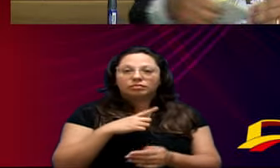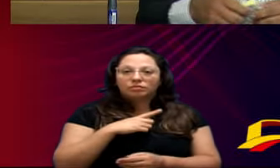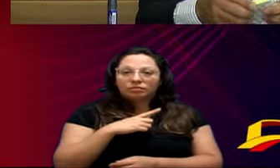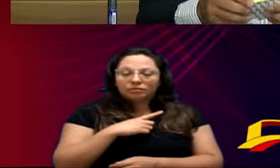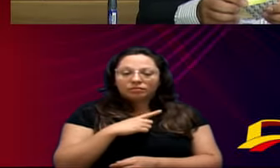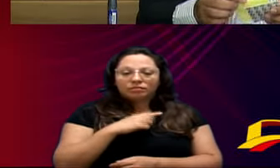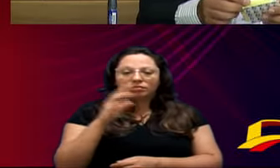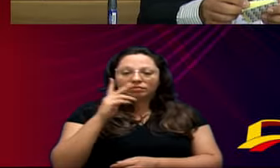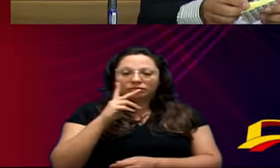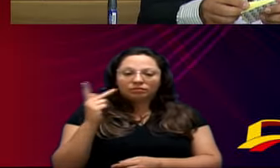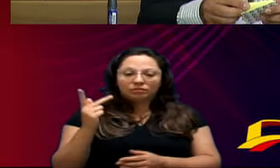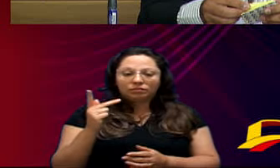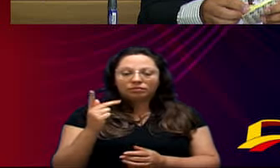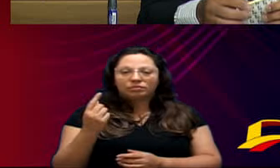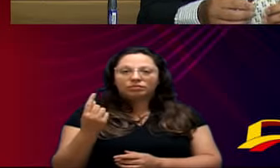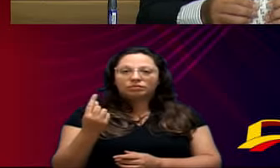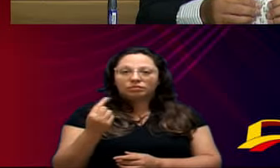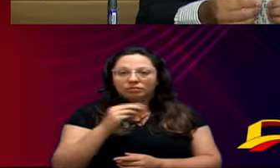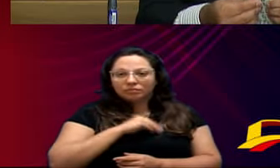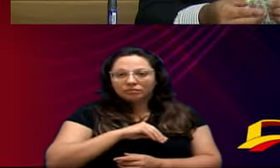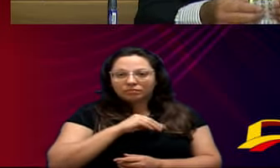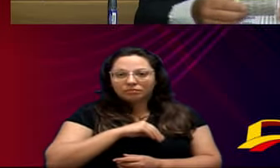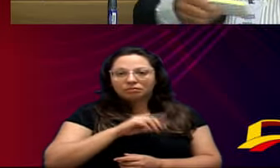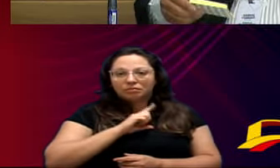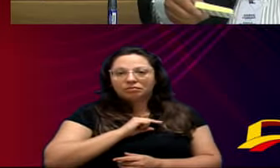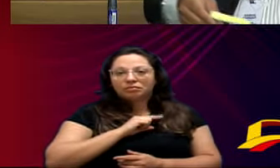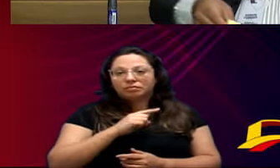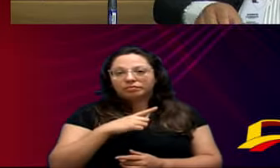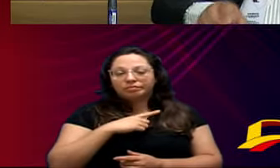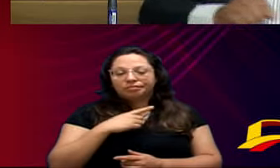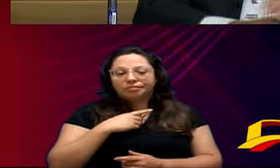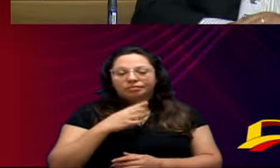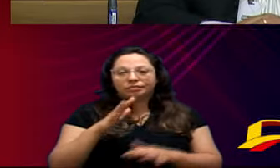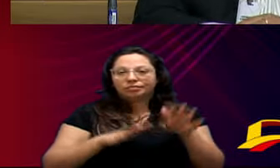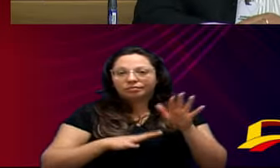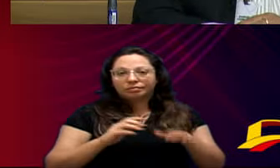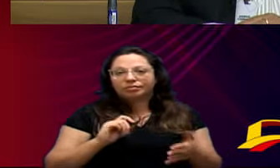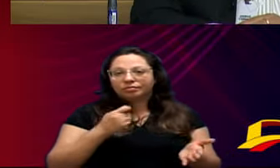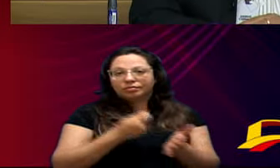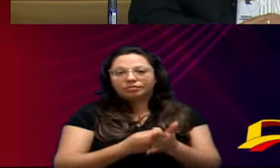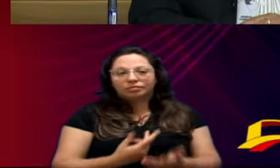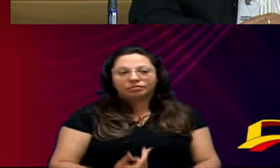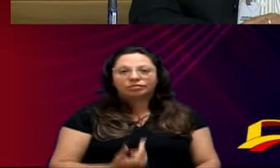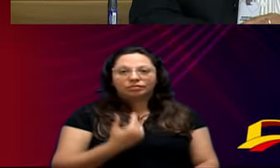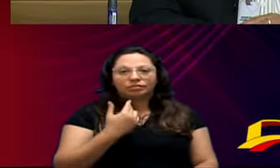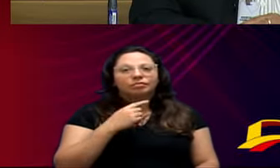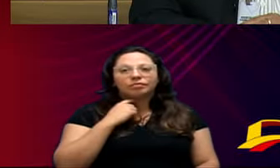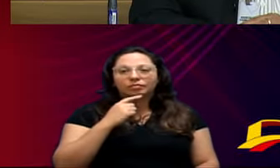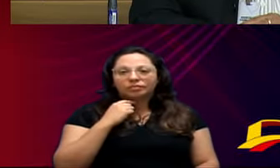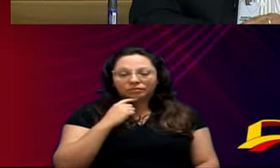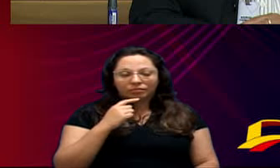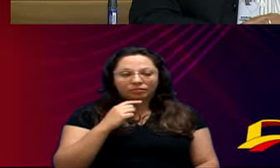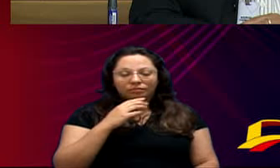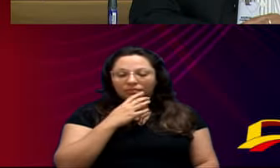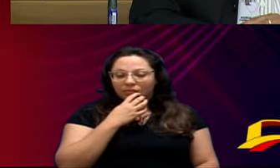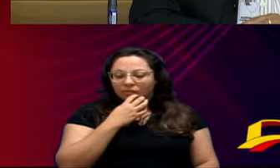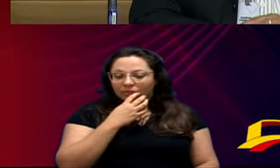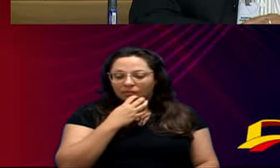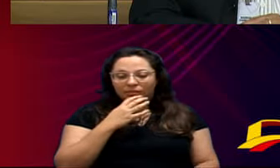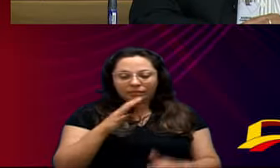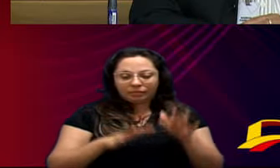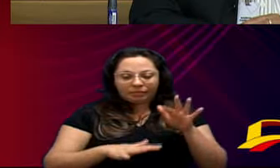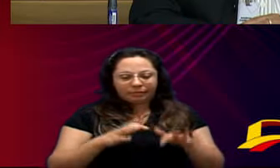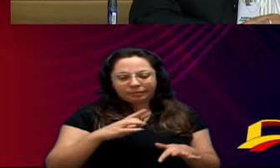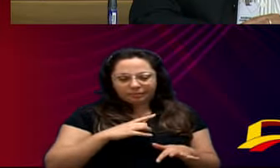é assalariada com salário mínimo não tem condições de pagar uma castração por mais que tenha vários